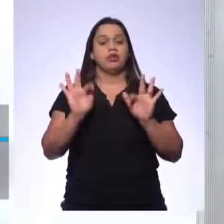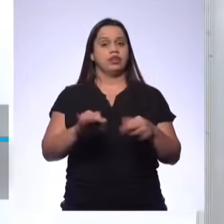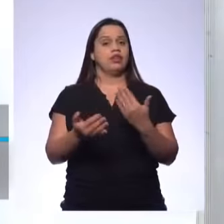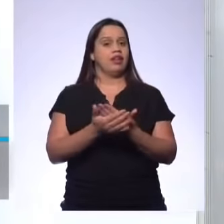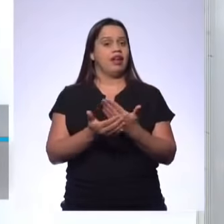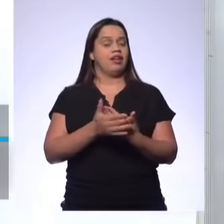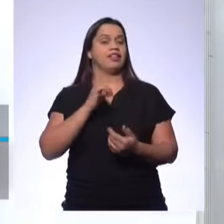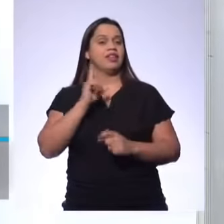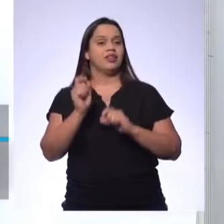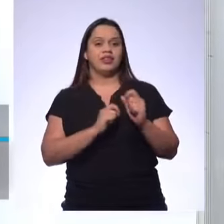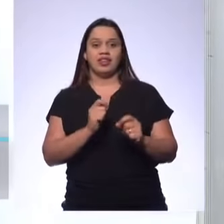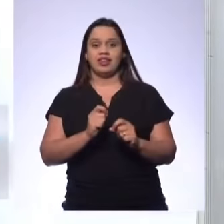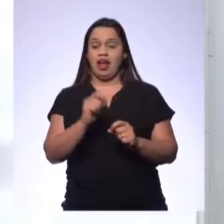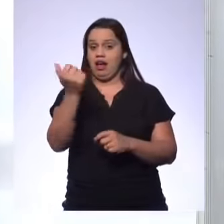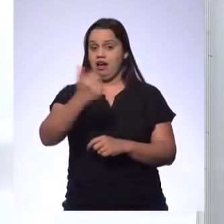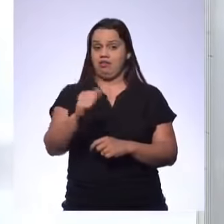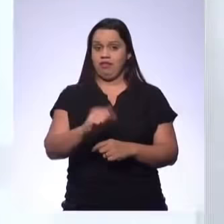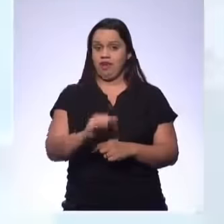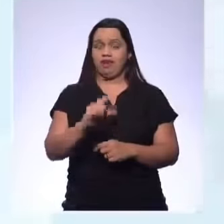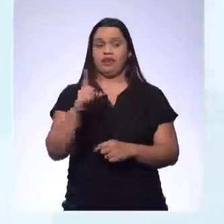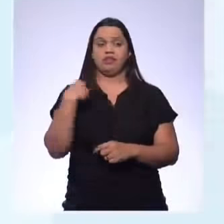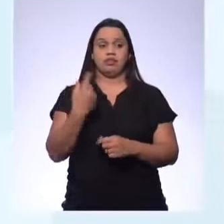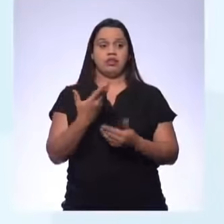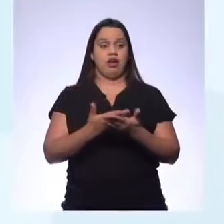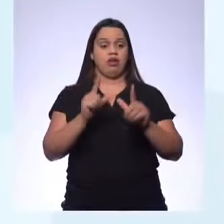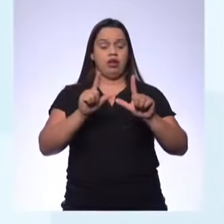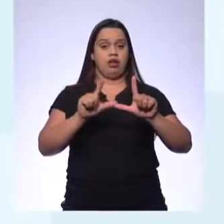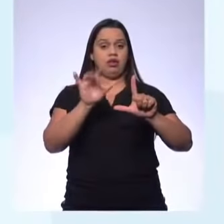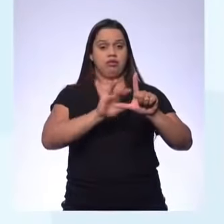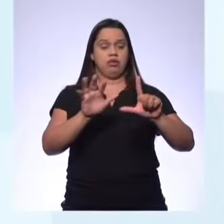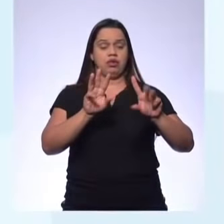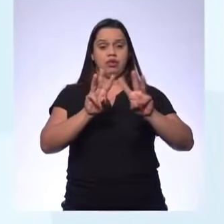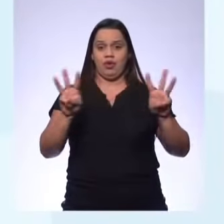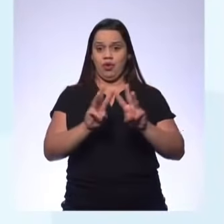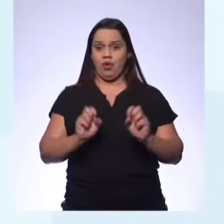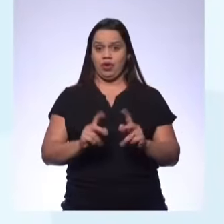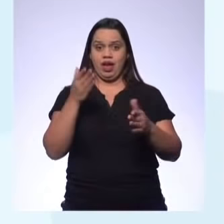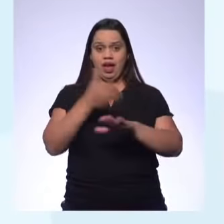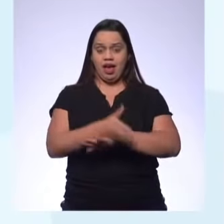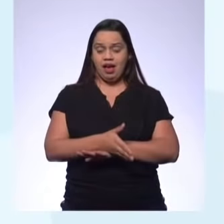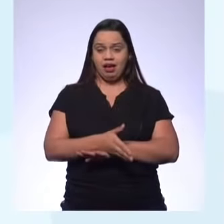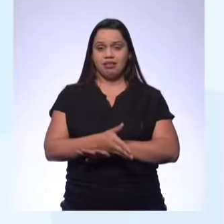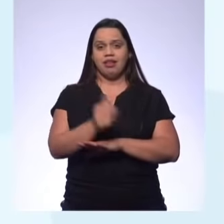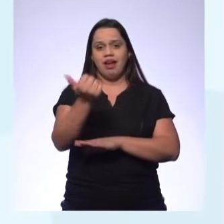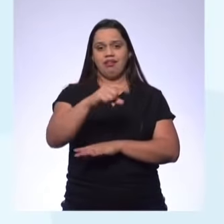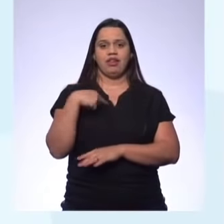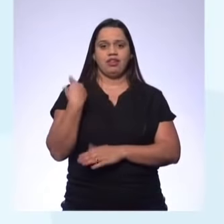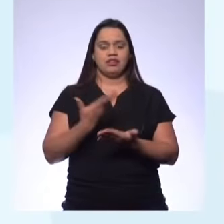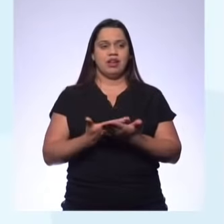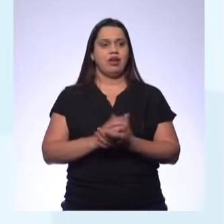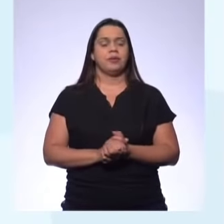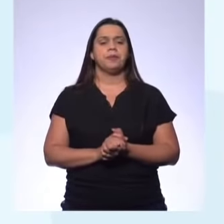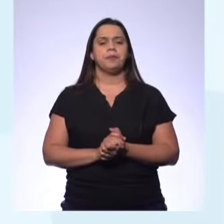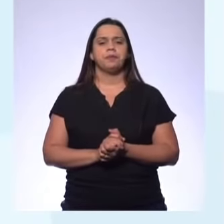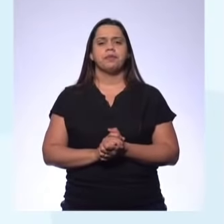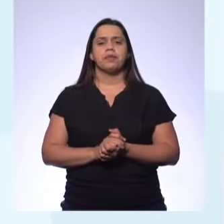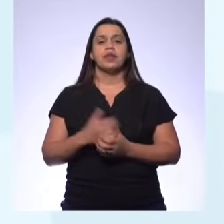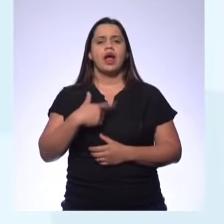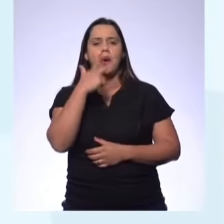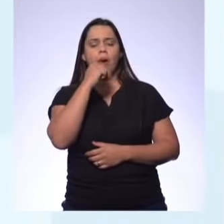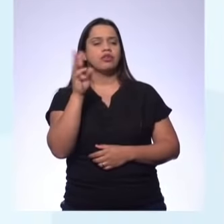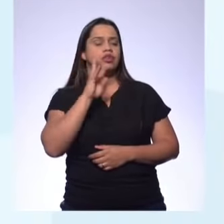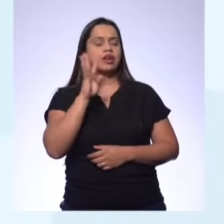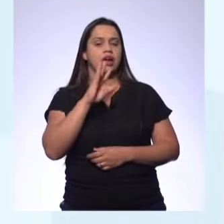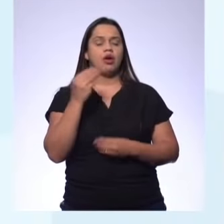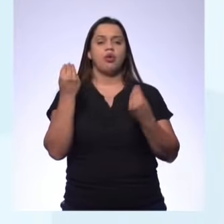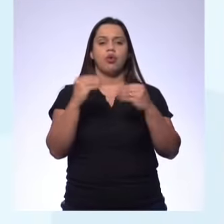nossa aula tem a avaliação da aula de hoje. Ok? Quer acrescentar mais alguma coisa, Ed? Acho legal colocar de novo o link do game em